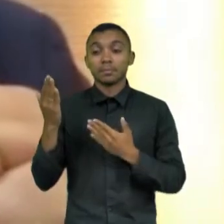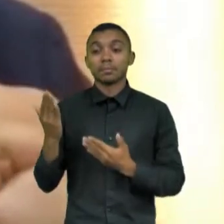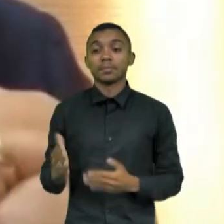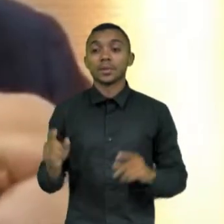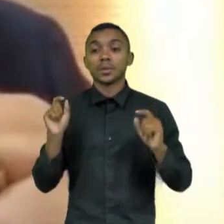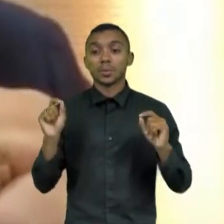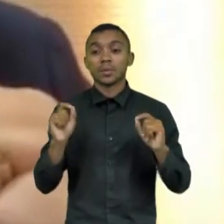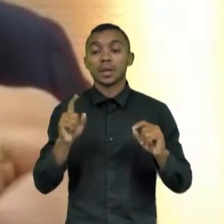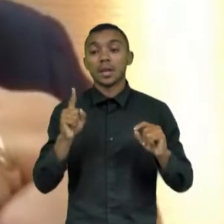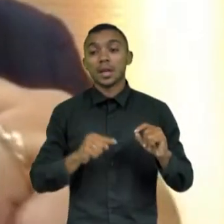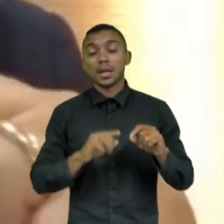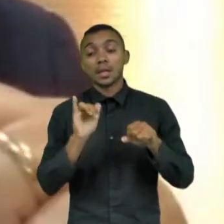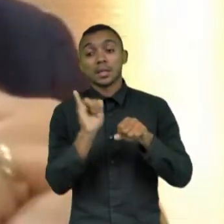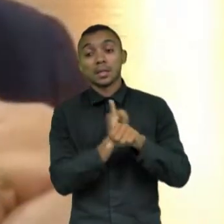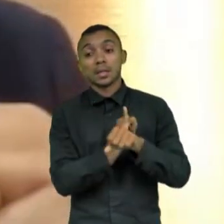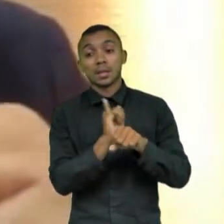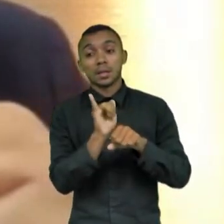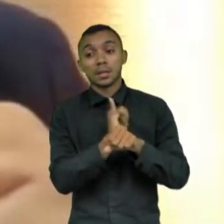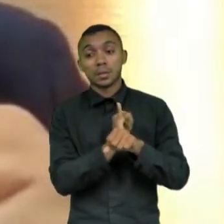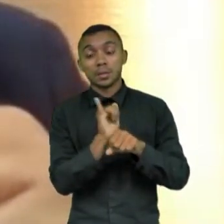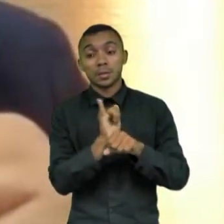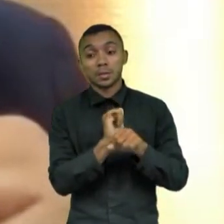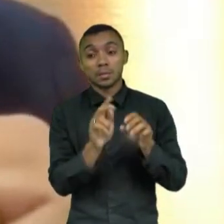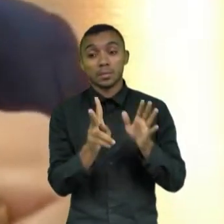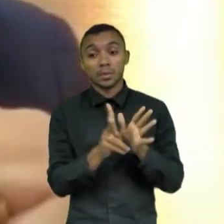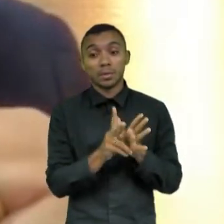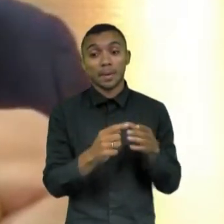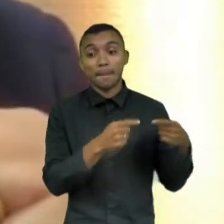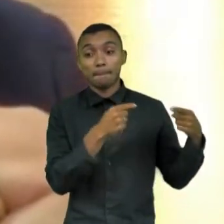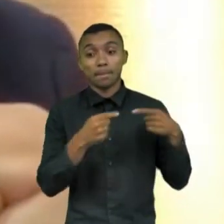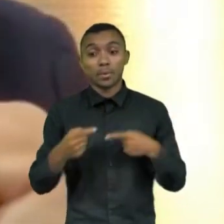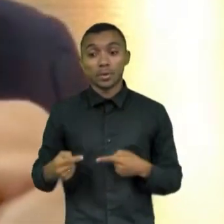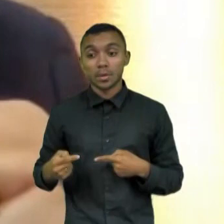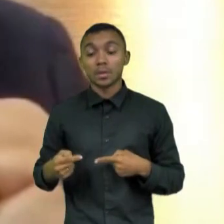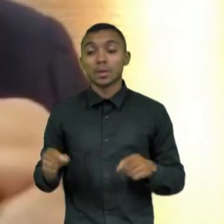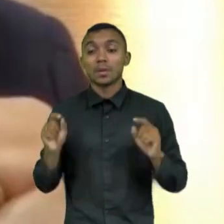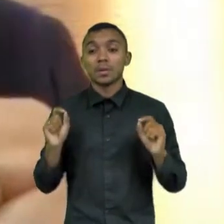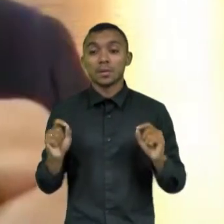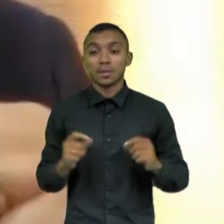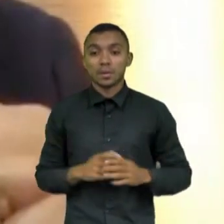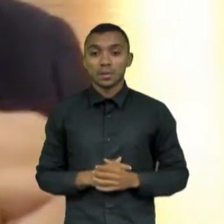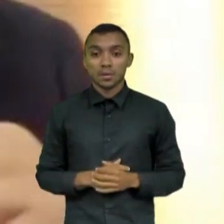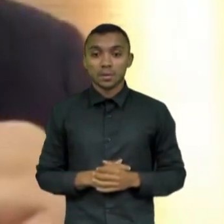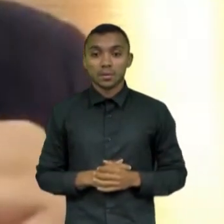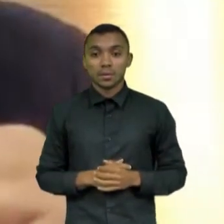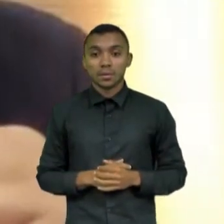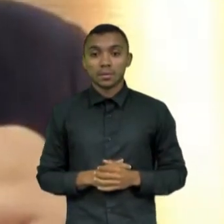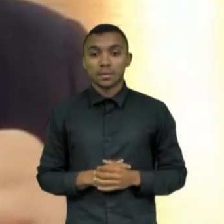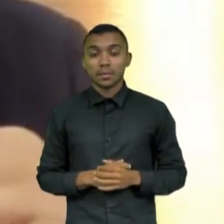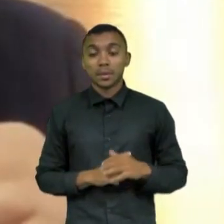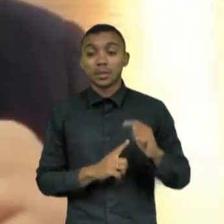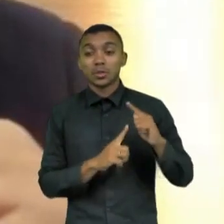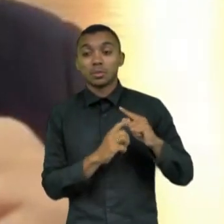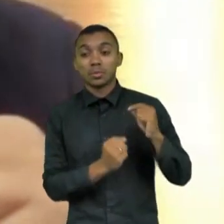é uma estratégia política de um modelo de fazer